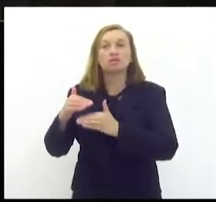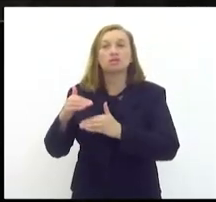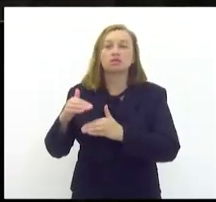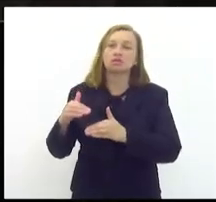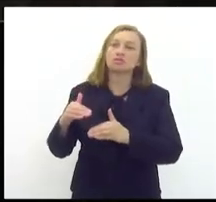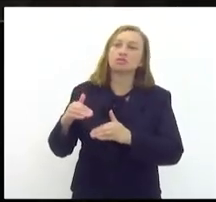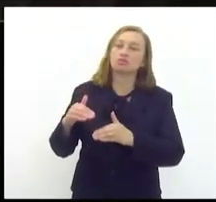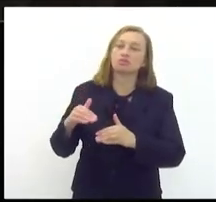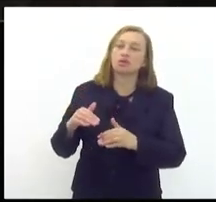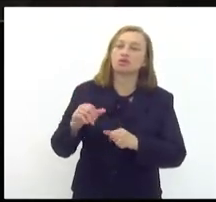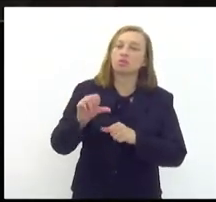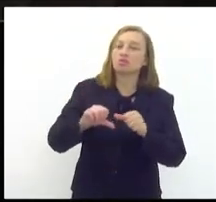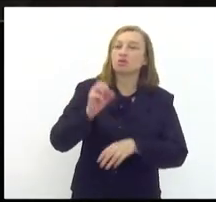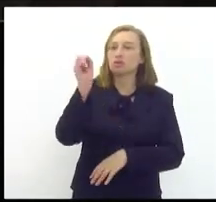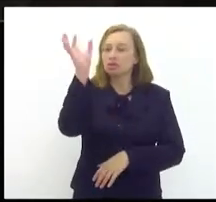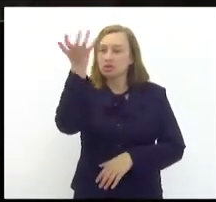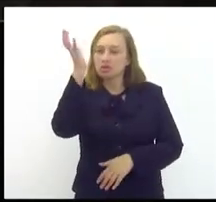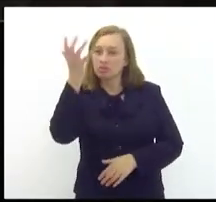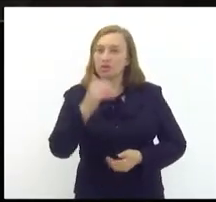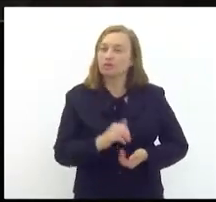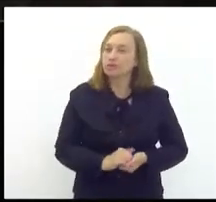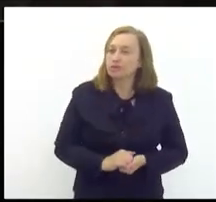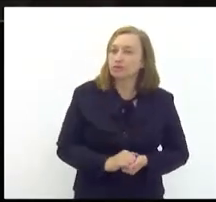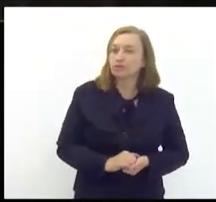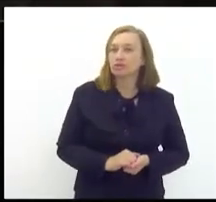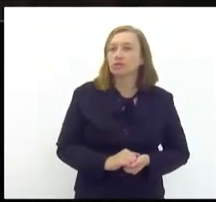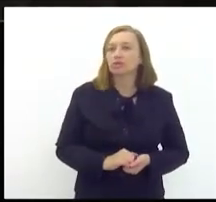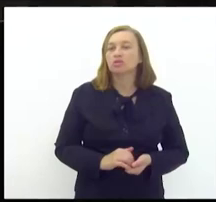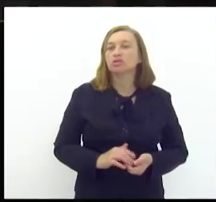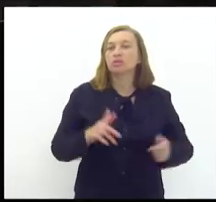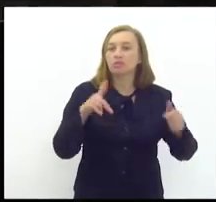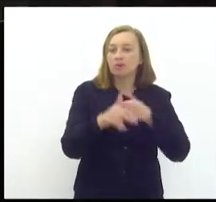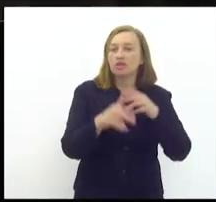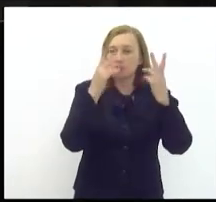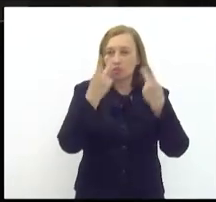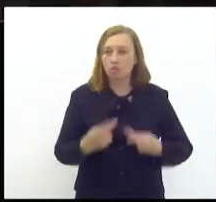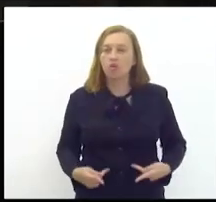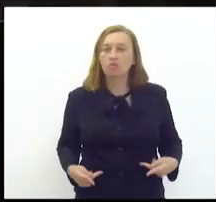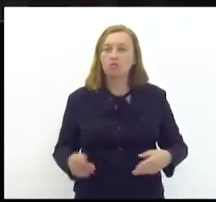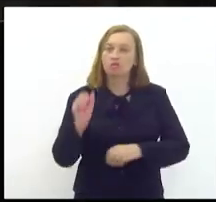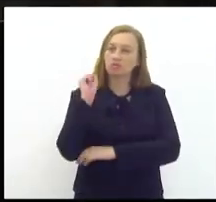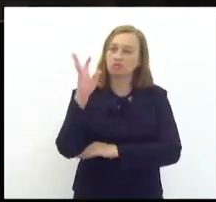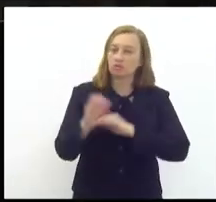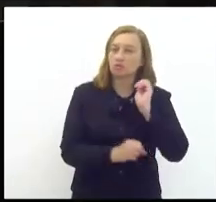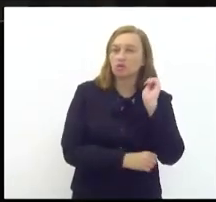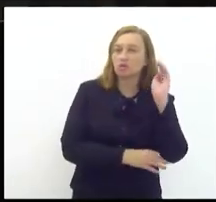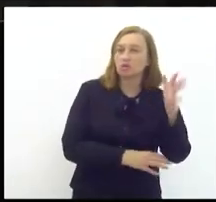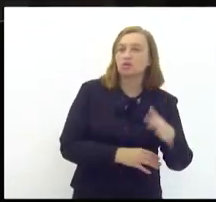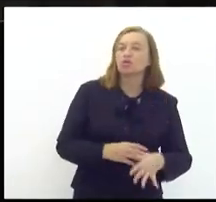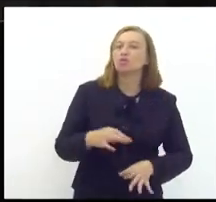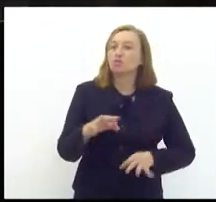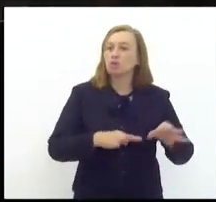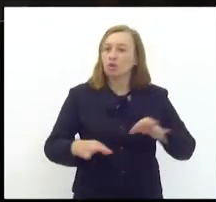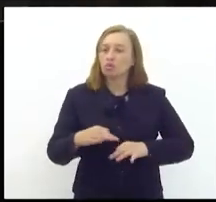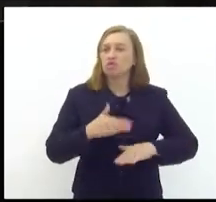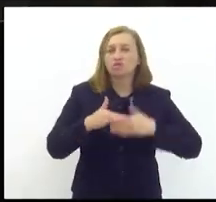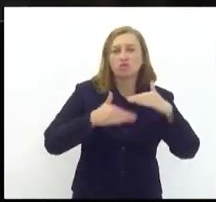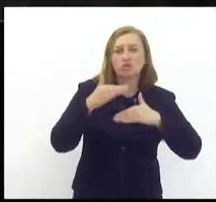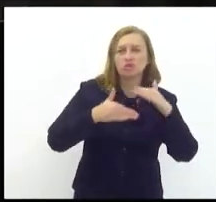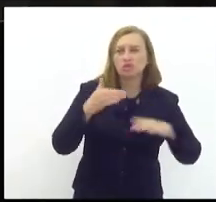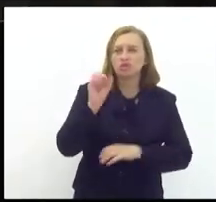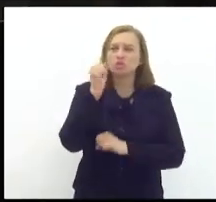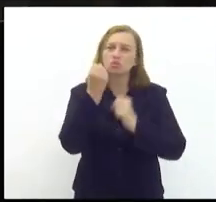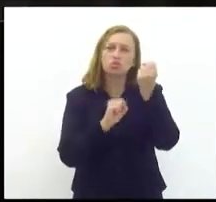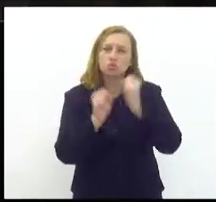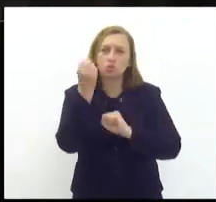através que ocorrem a partir da intervenção do ser humano na natureza e um programa de desenvolvimento em bases